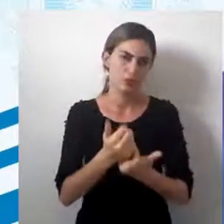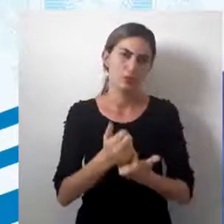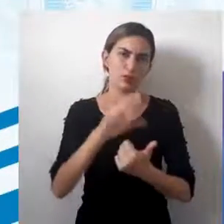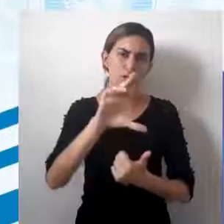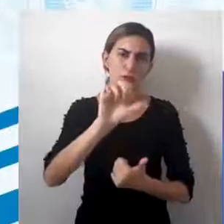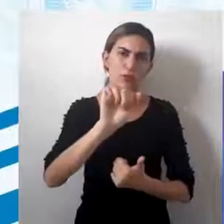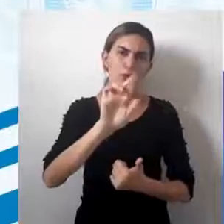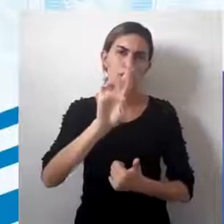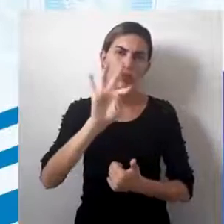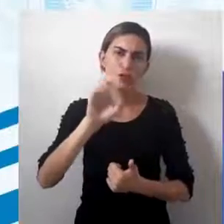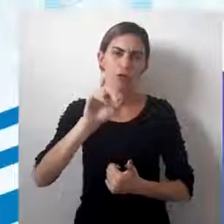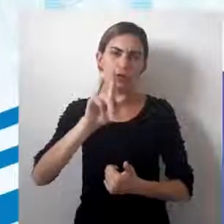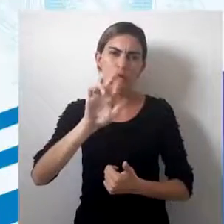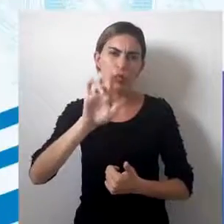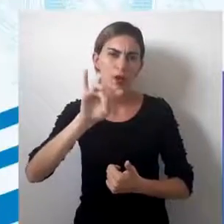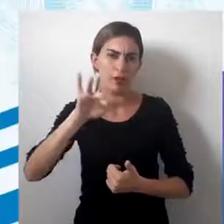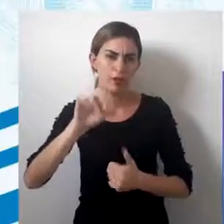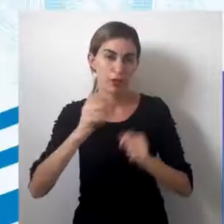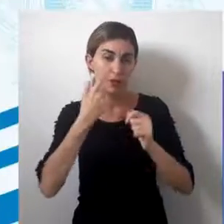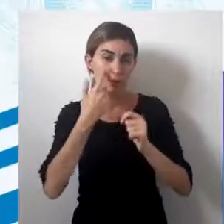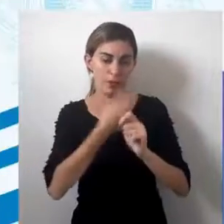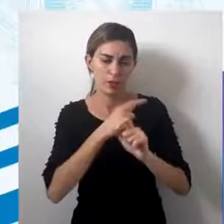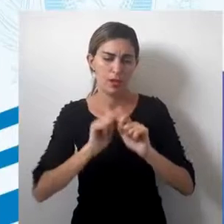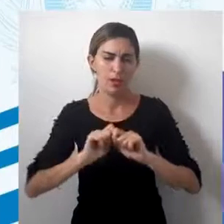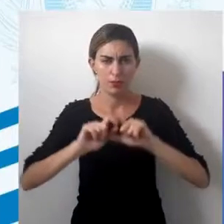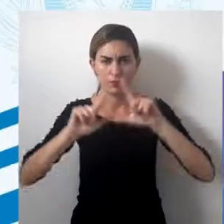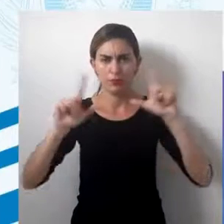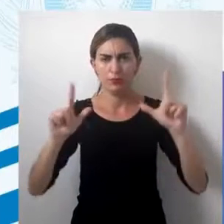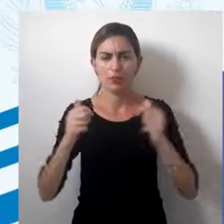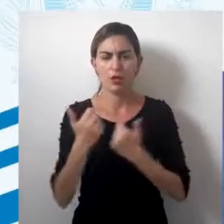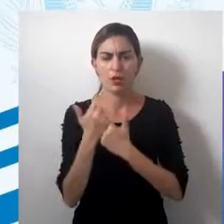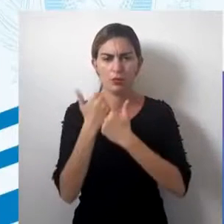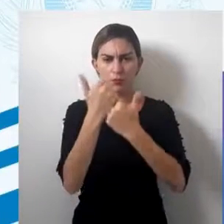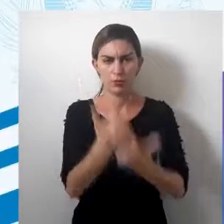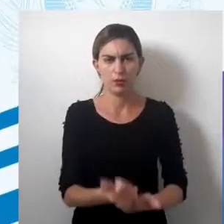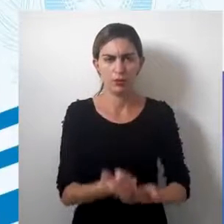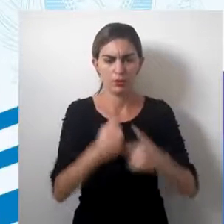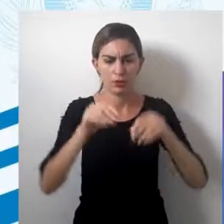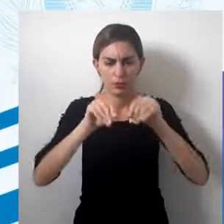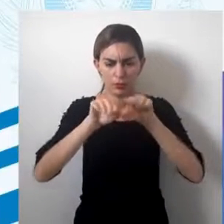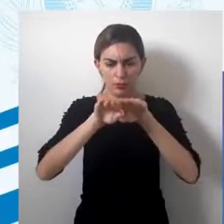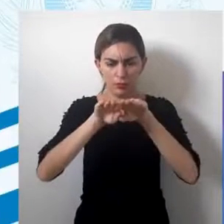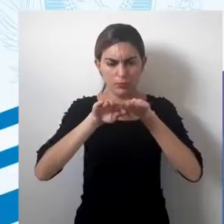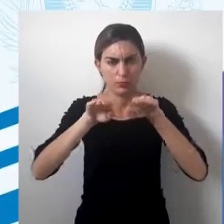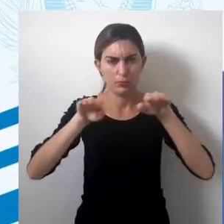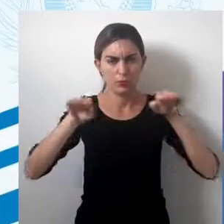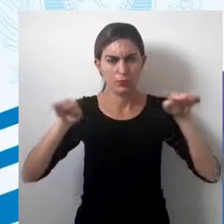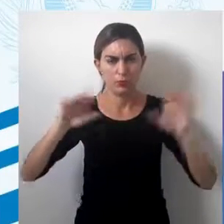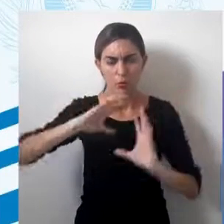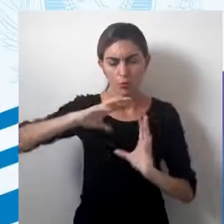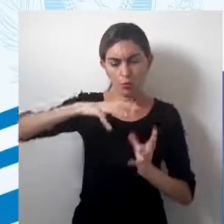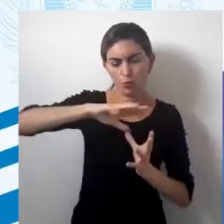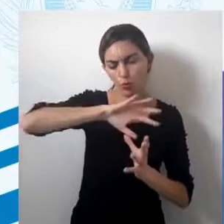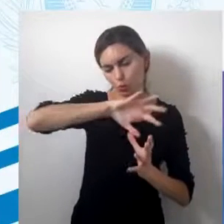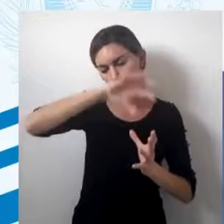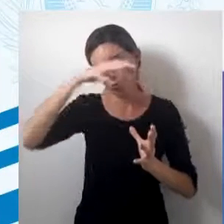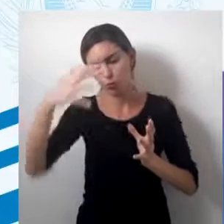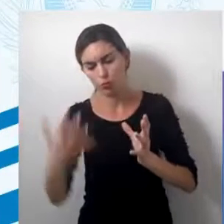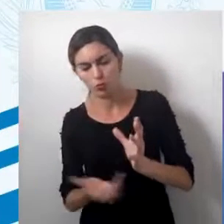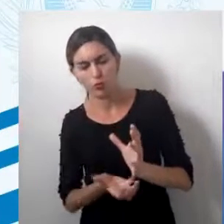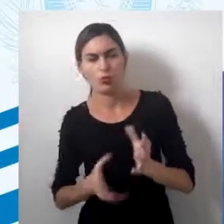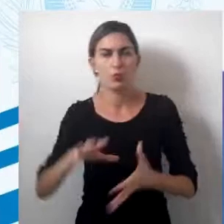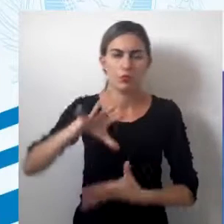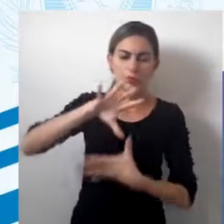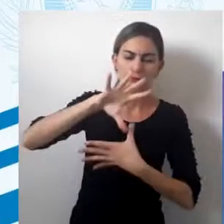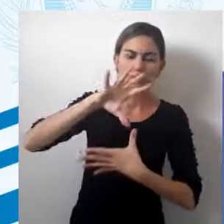cartográfica. Então, conforme a imagem na tela, representações da superfície terrestre, globo terrestre, mapa,